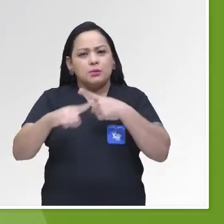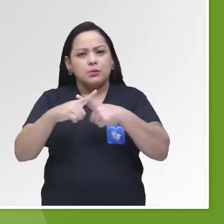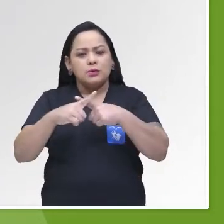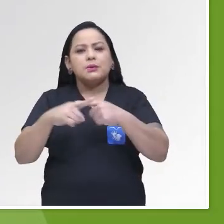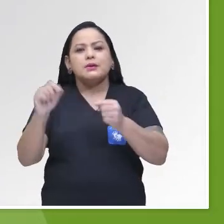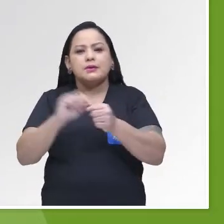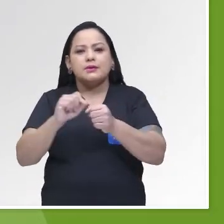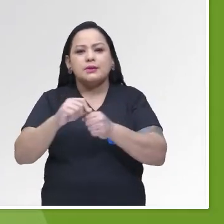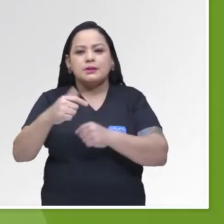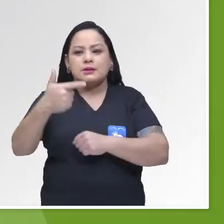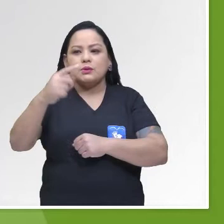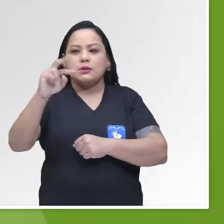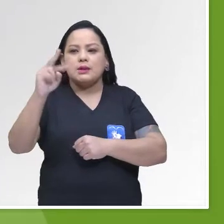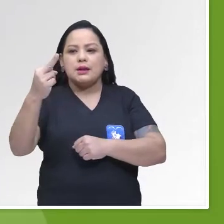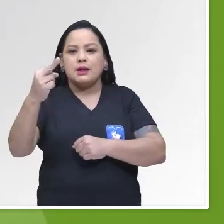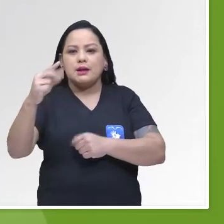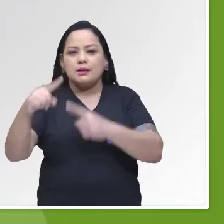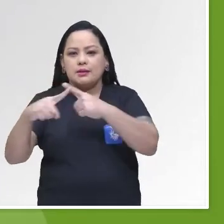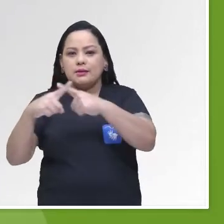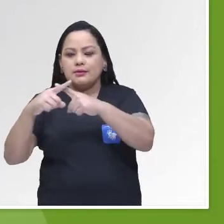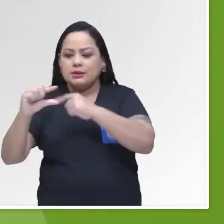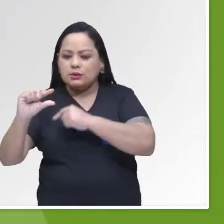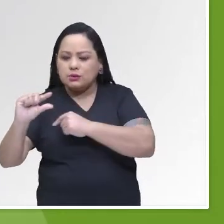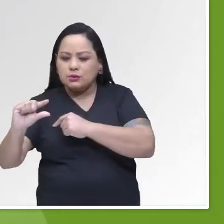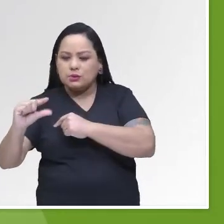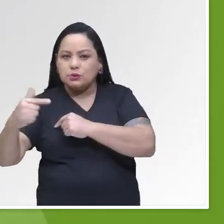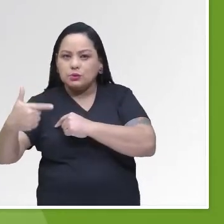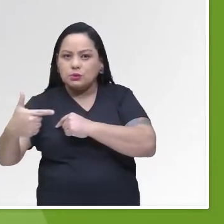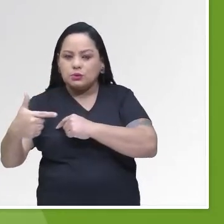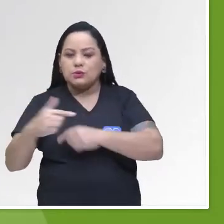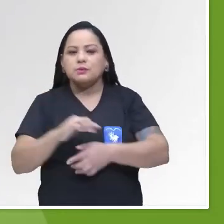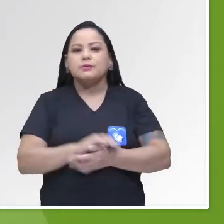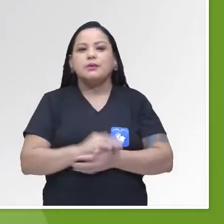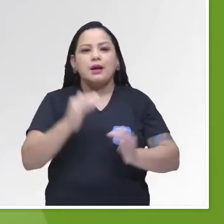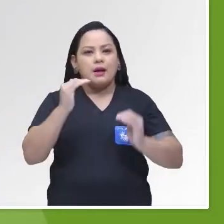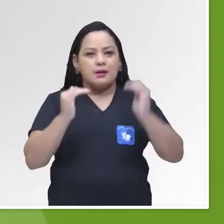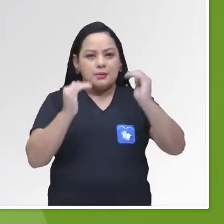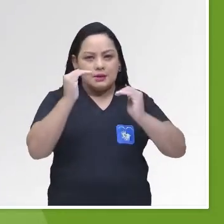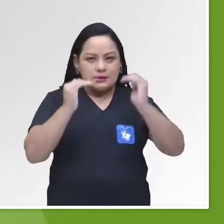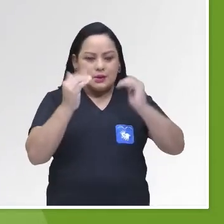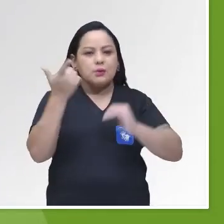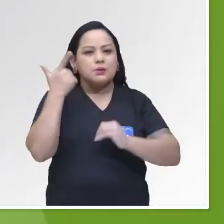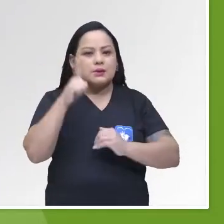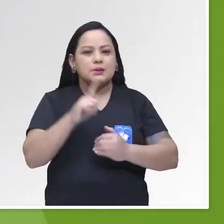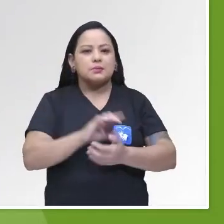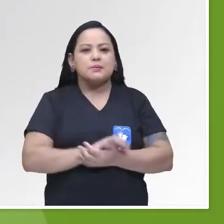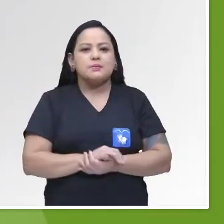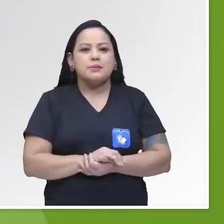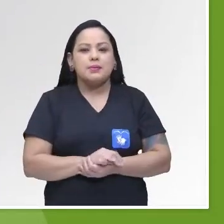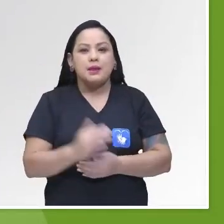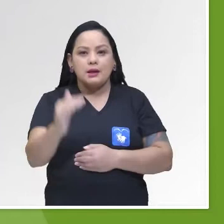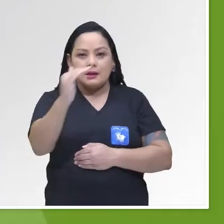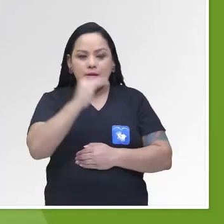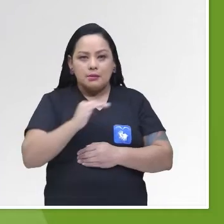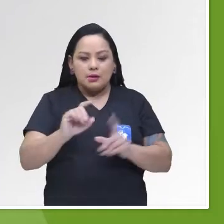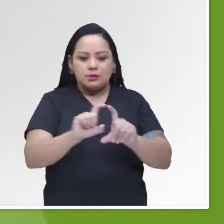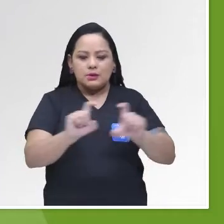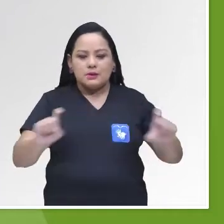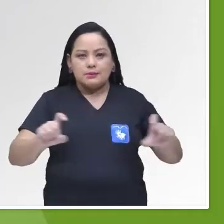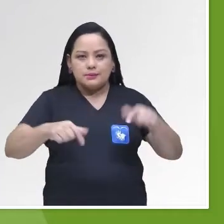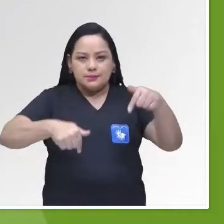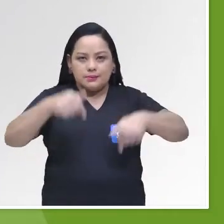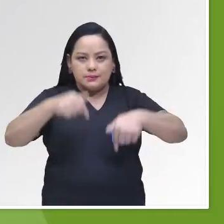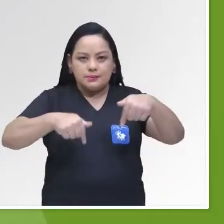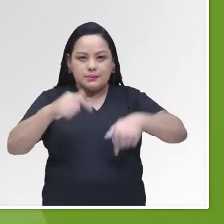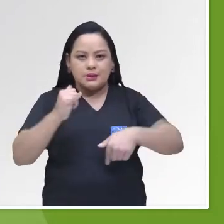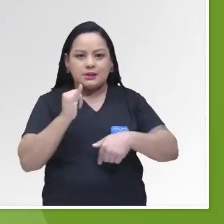bom? Isso que é balancear. Observe aqui essa equação embaixo. Ele está dizendo